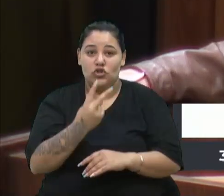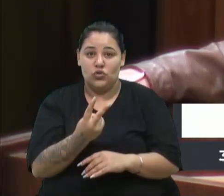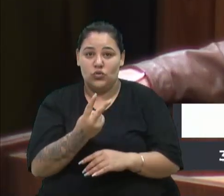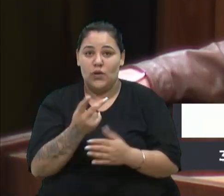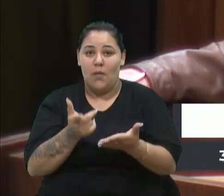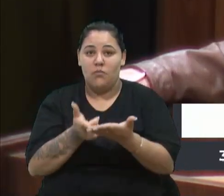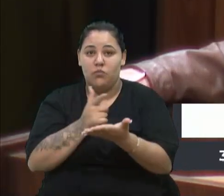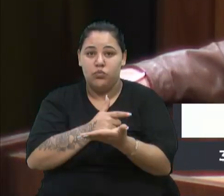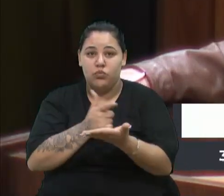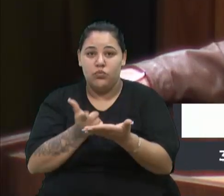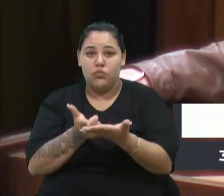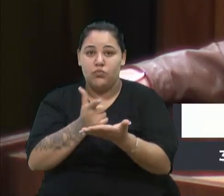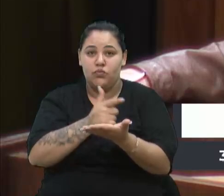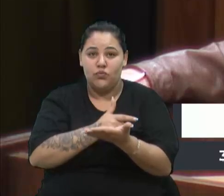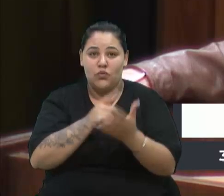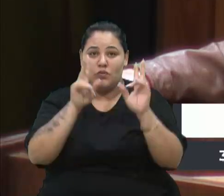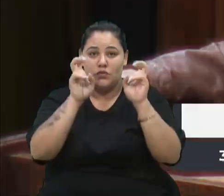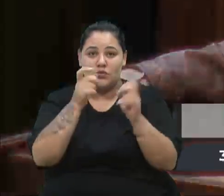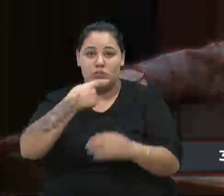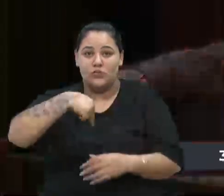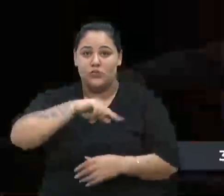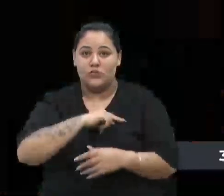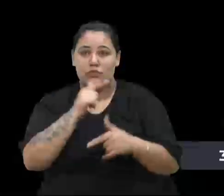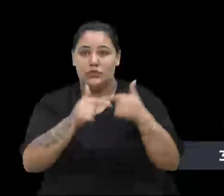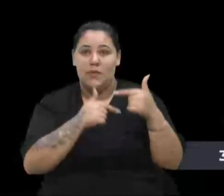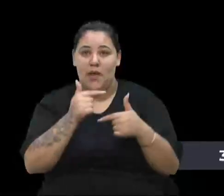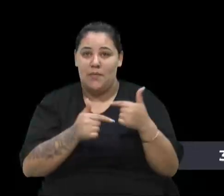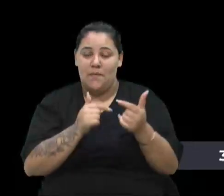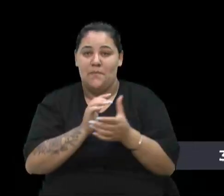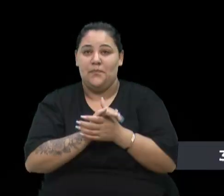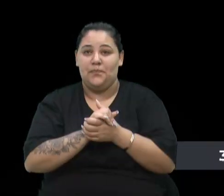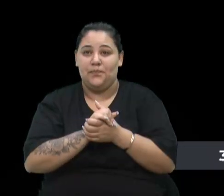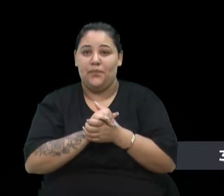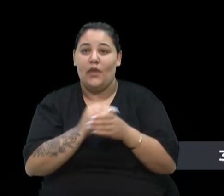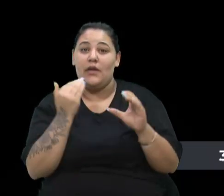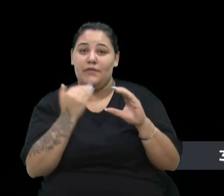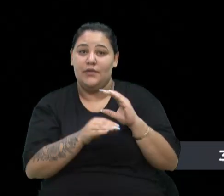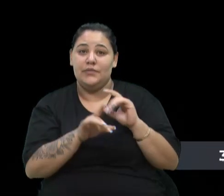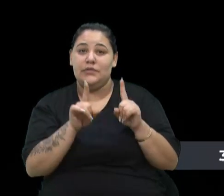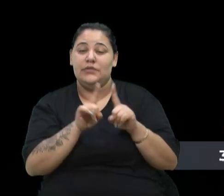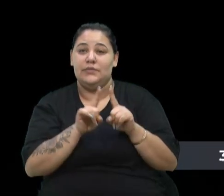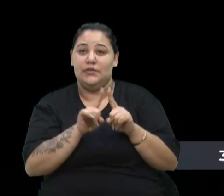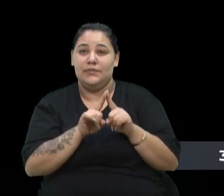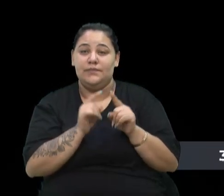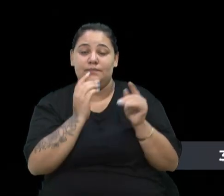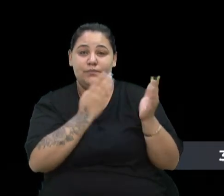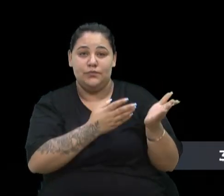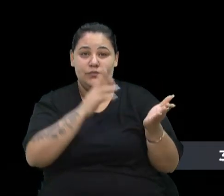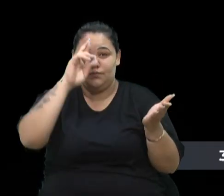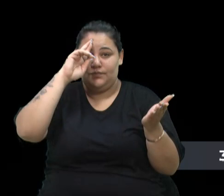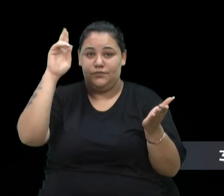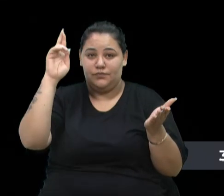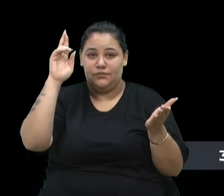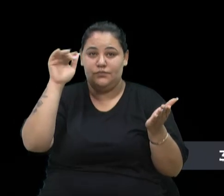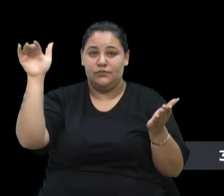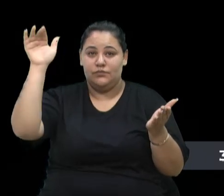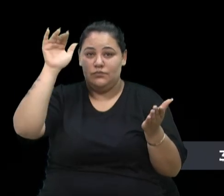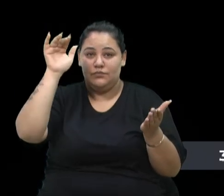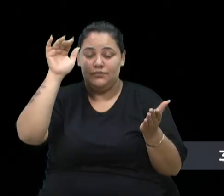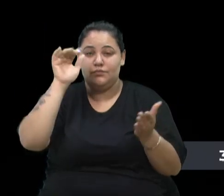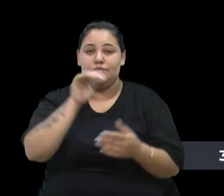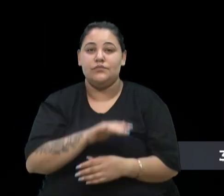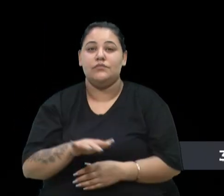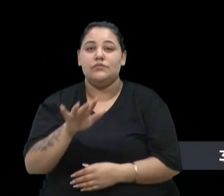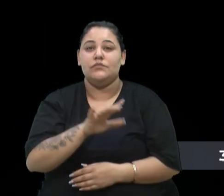2 páginas sobre o nosso trabalho. Enviamos também essa matéria ao diretor-geral do DAER e ao deputado